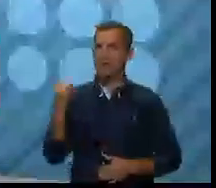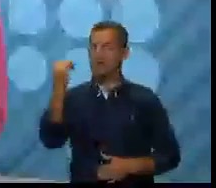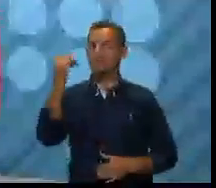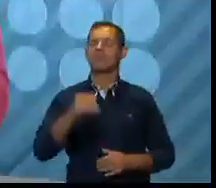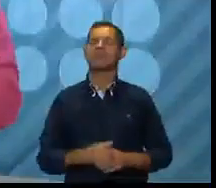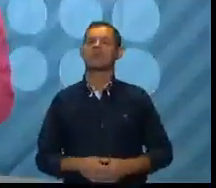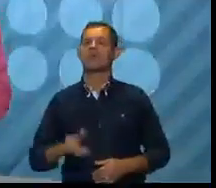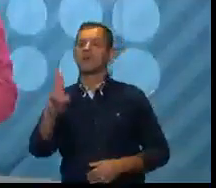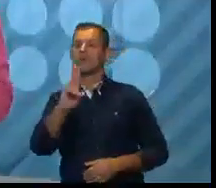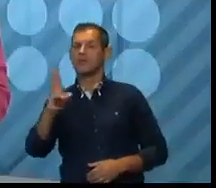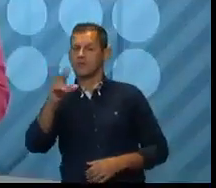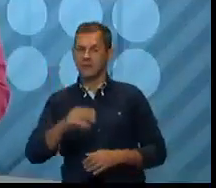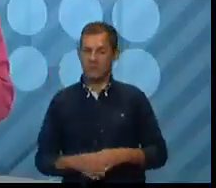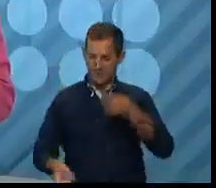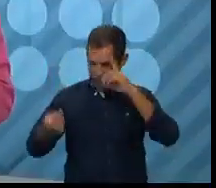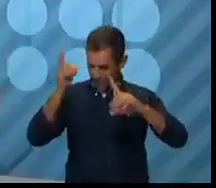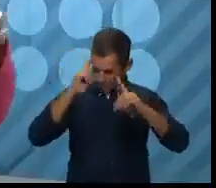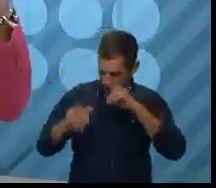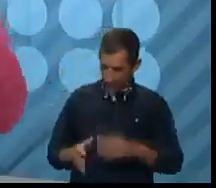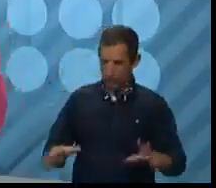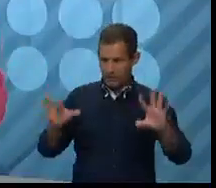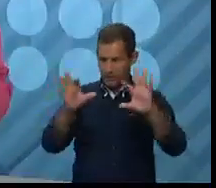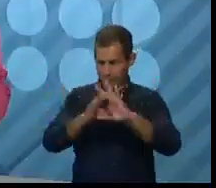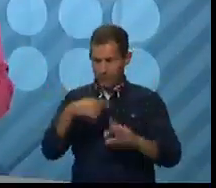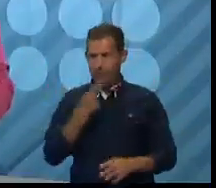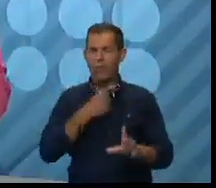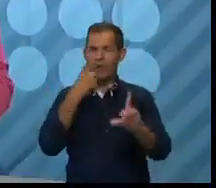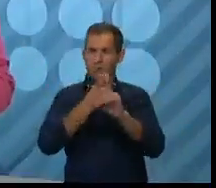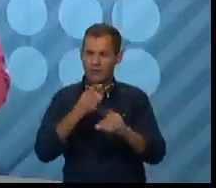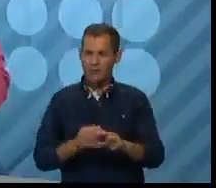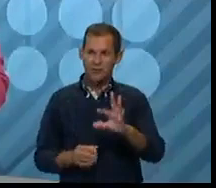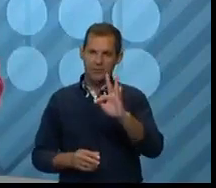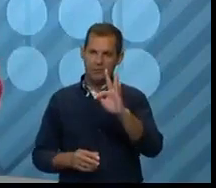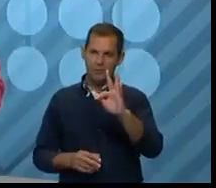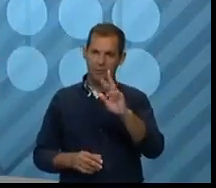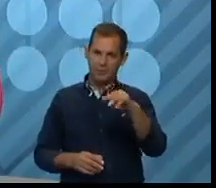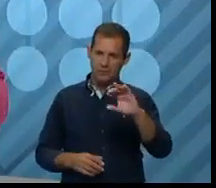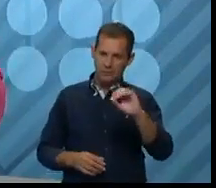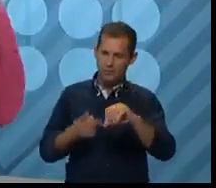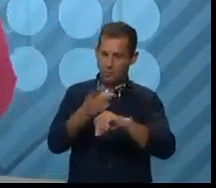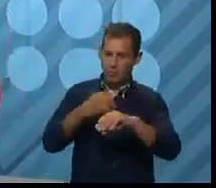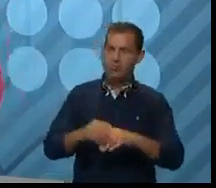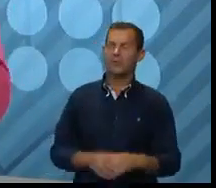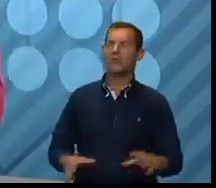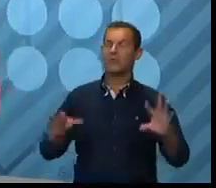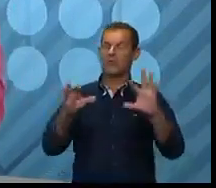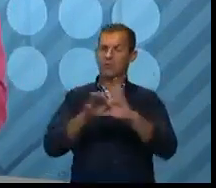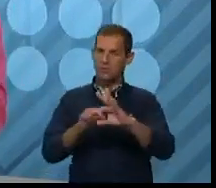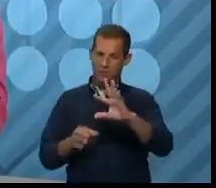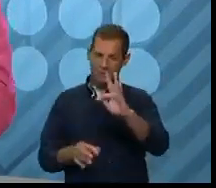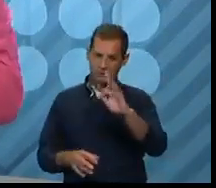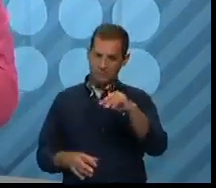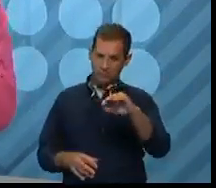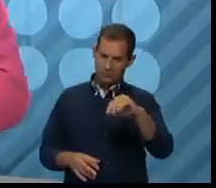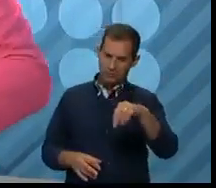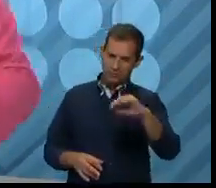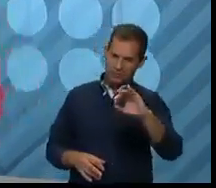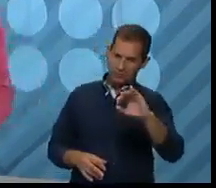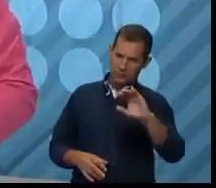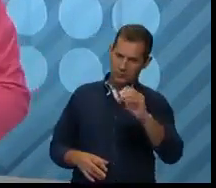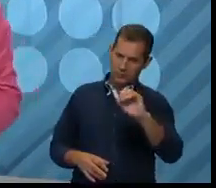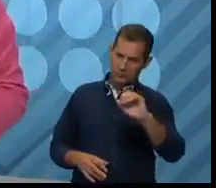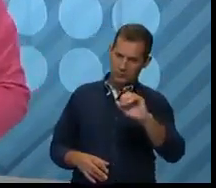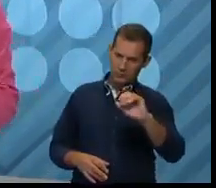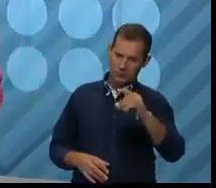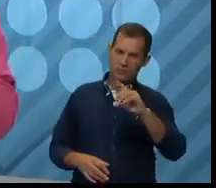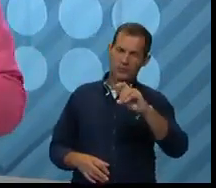importantes, utilizamos a ideia de integral para a gente encontrar a função que estamos em busca. Então, integramos a função derivada, encontramos a